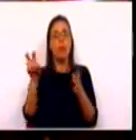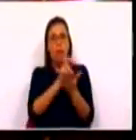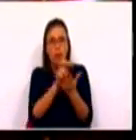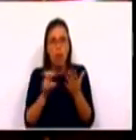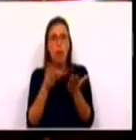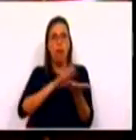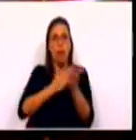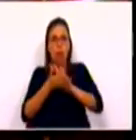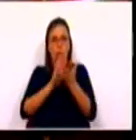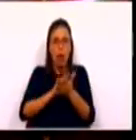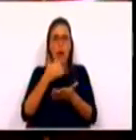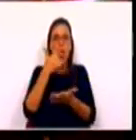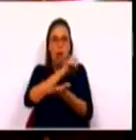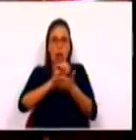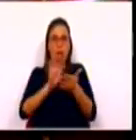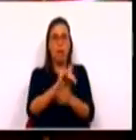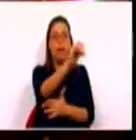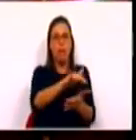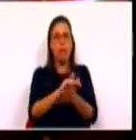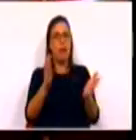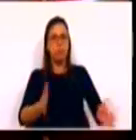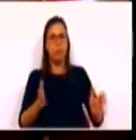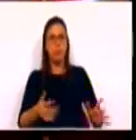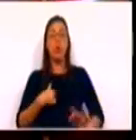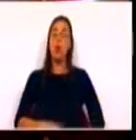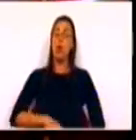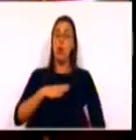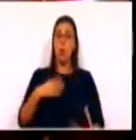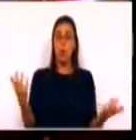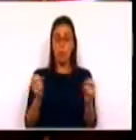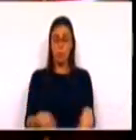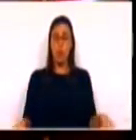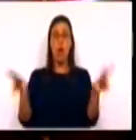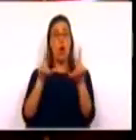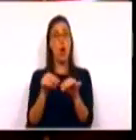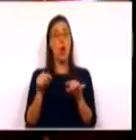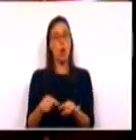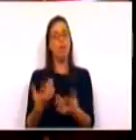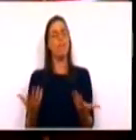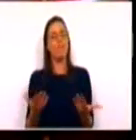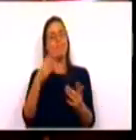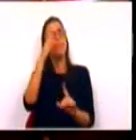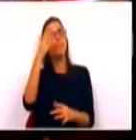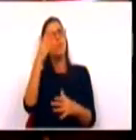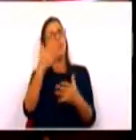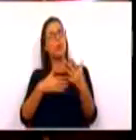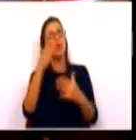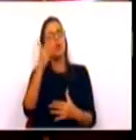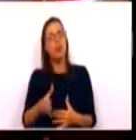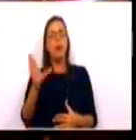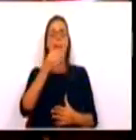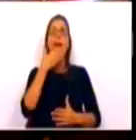a dobrar e a envelopar notificações. Confio, pois, que este novo passo, no sentido de uma justiça mais